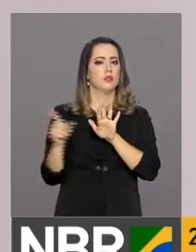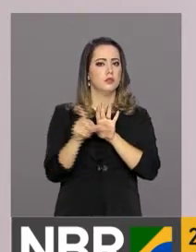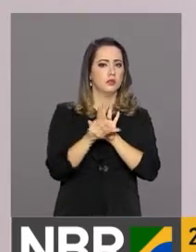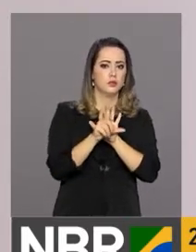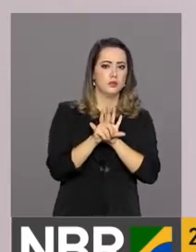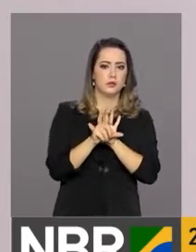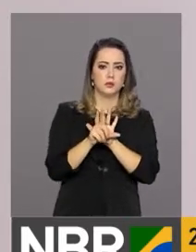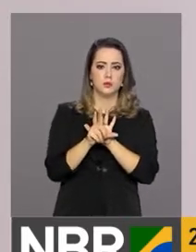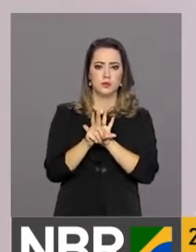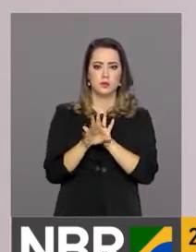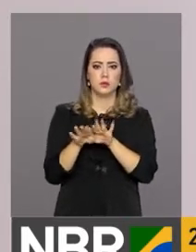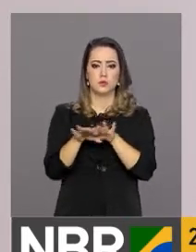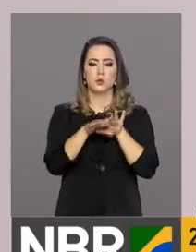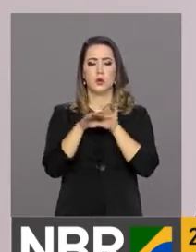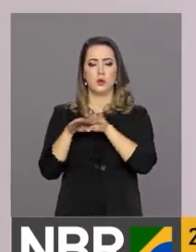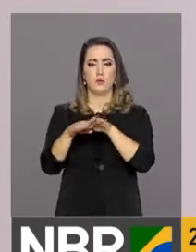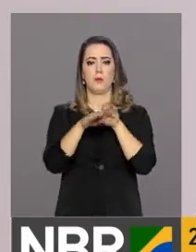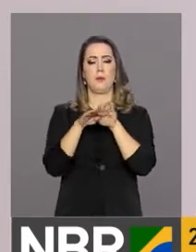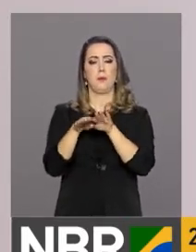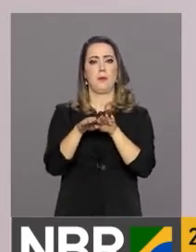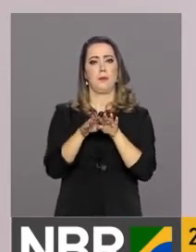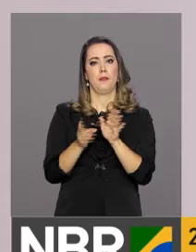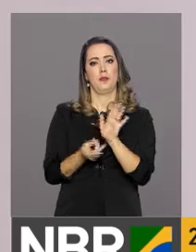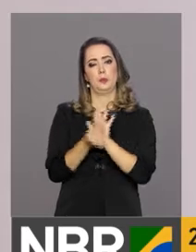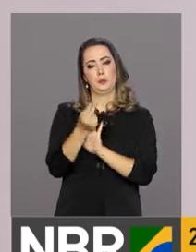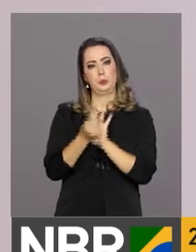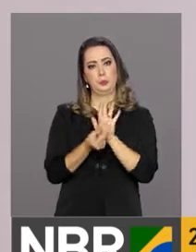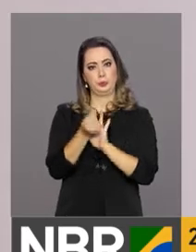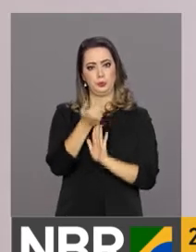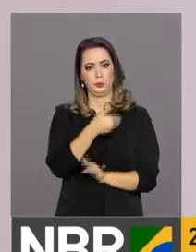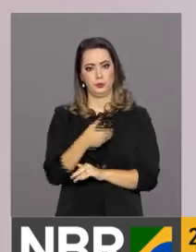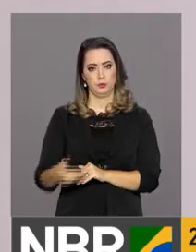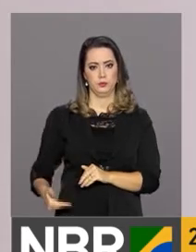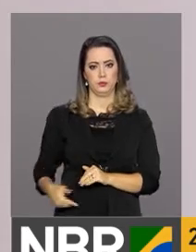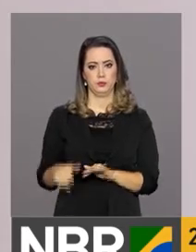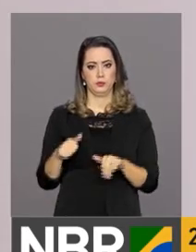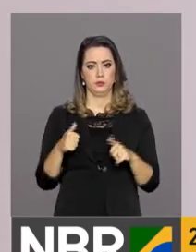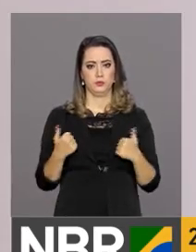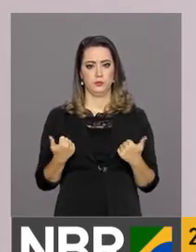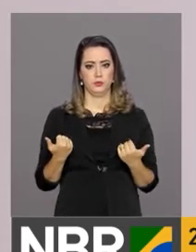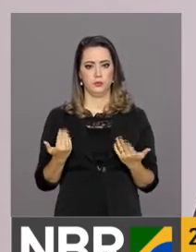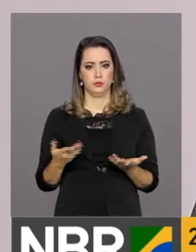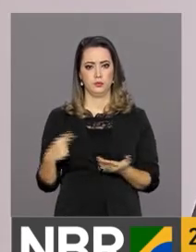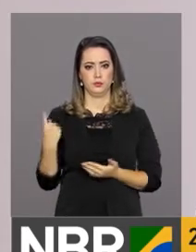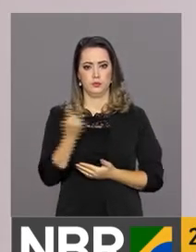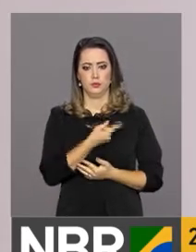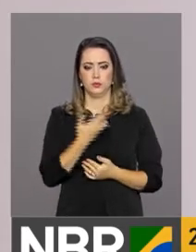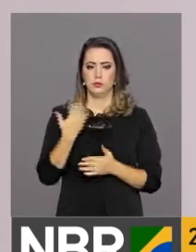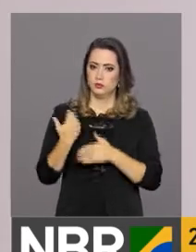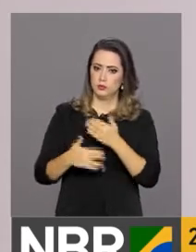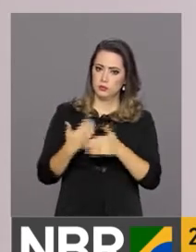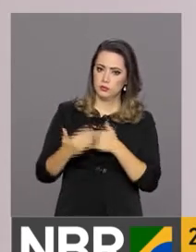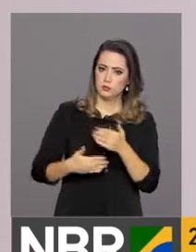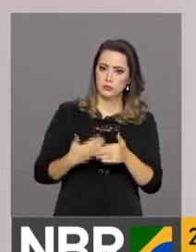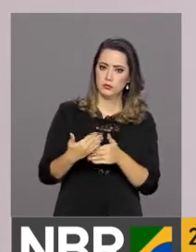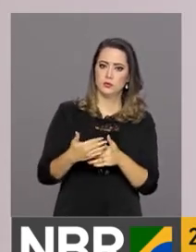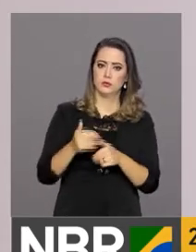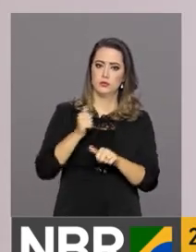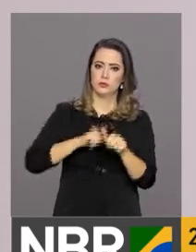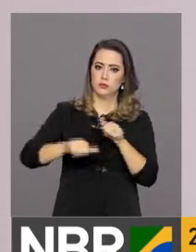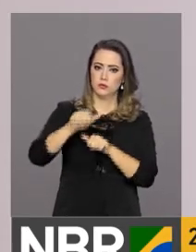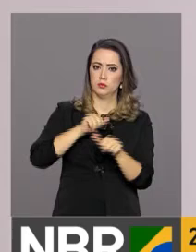do equilíbrio das contas públicas a nós vamos renovando